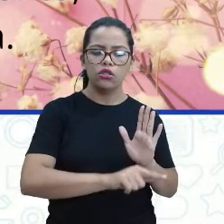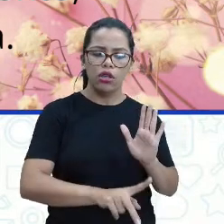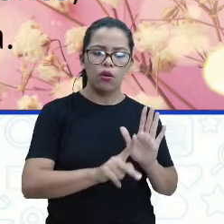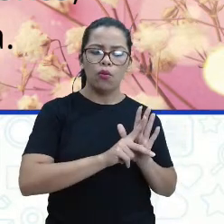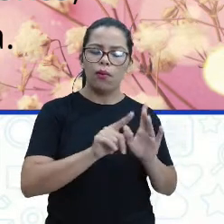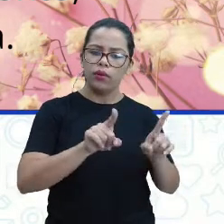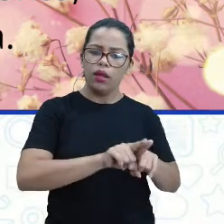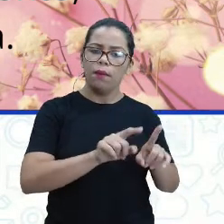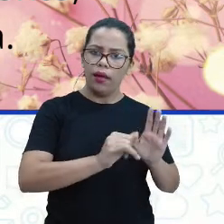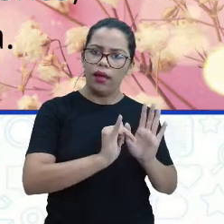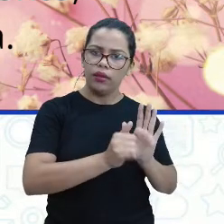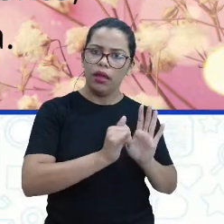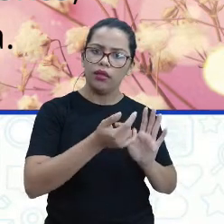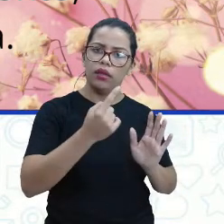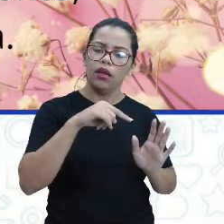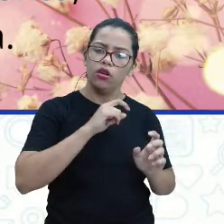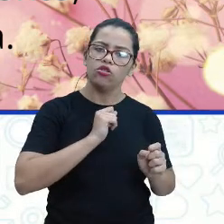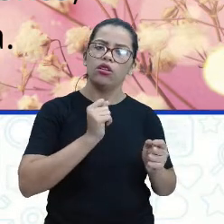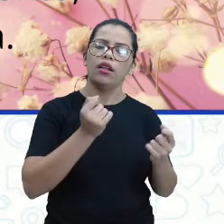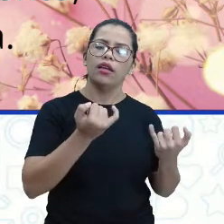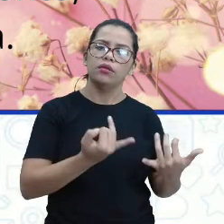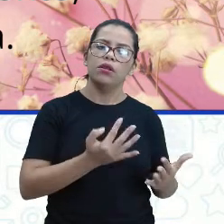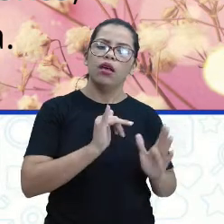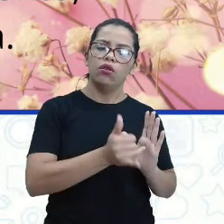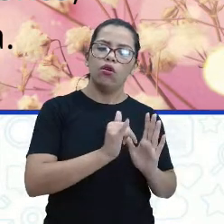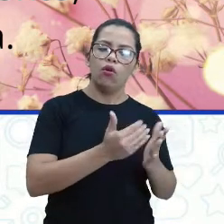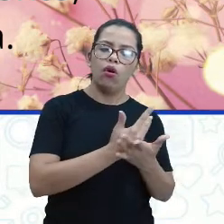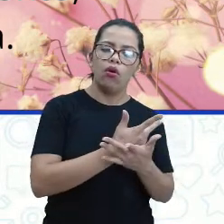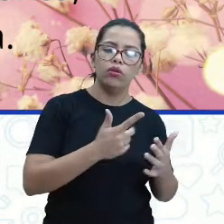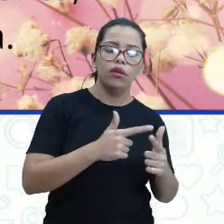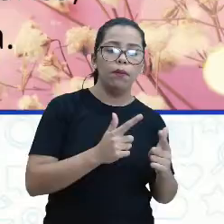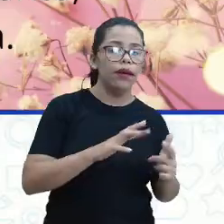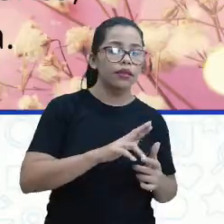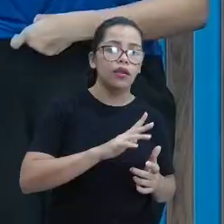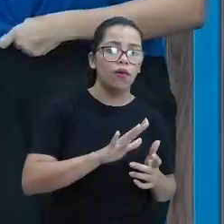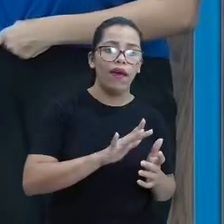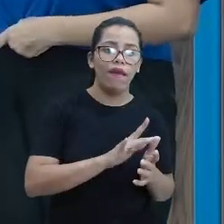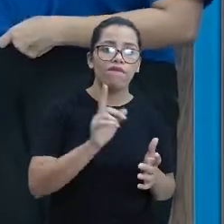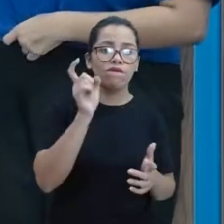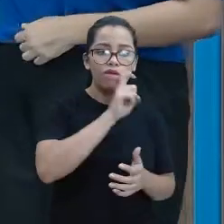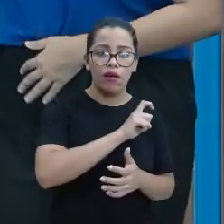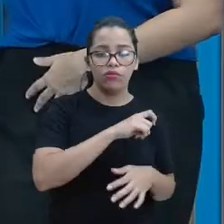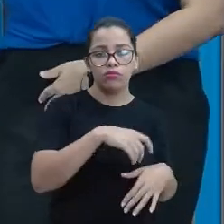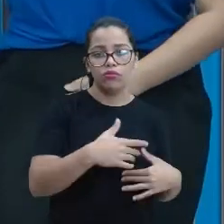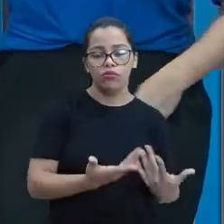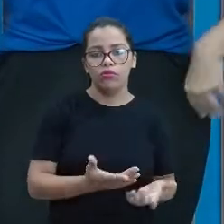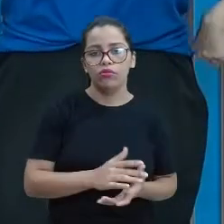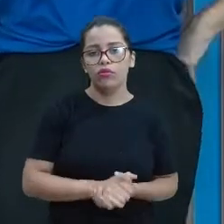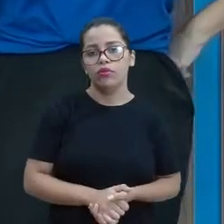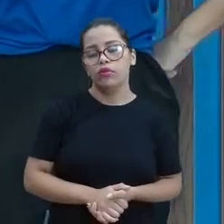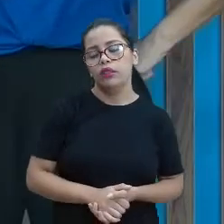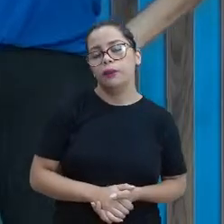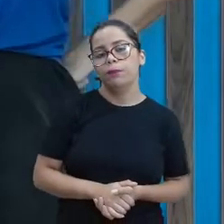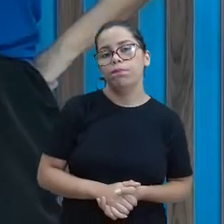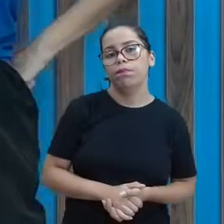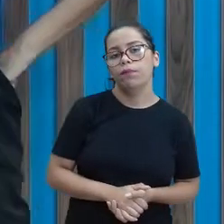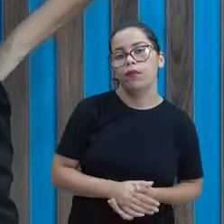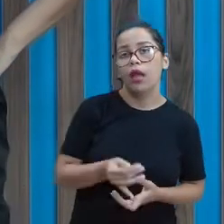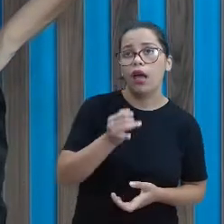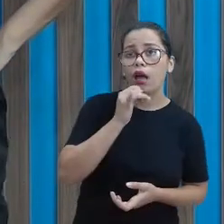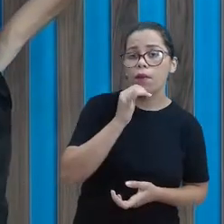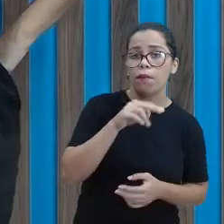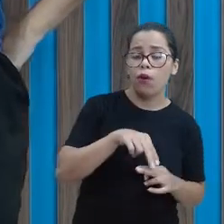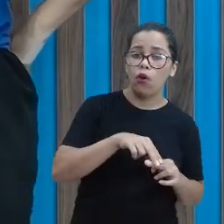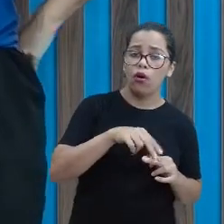narrativas, a gente está contando algo, mas não são ficcionais necessariamente. Embora, por exemplo, uma biografia